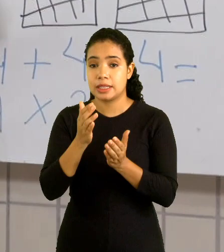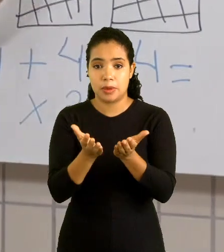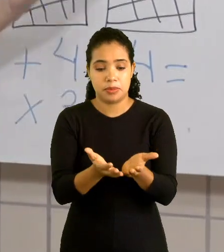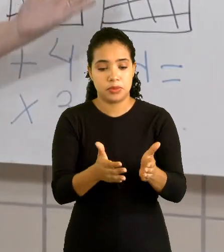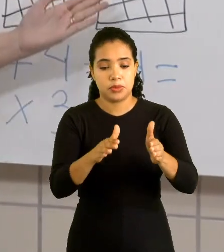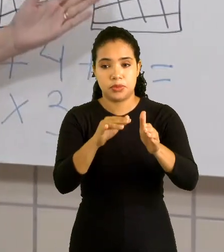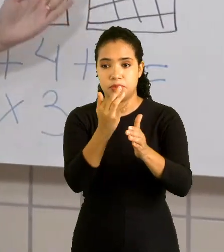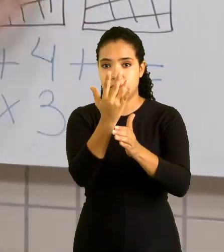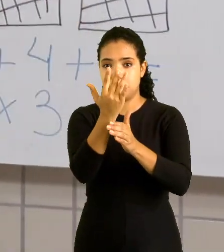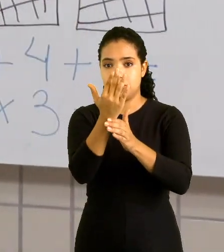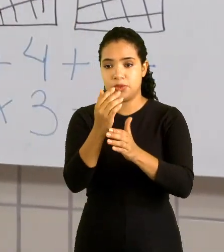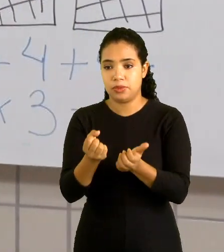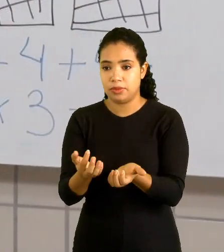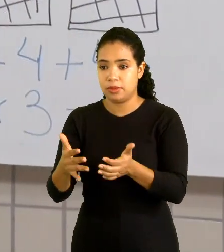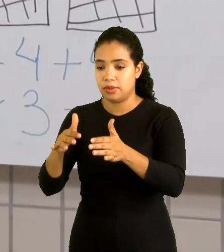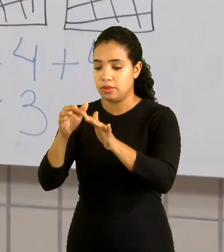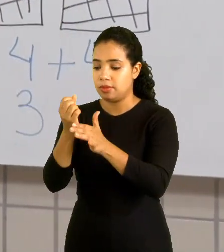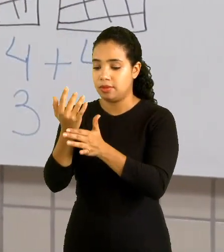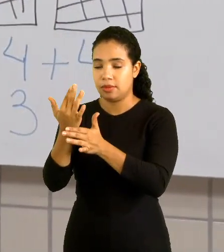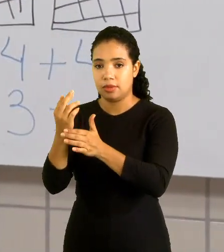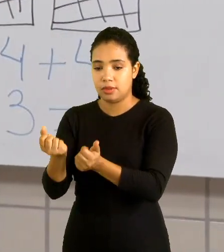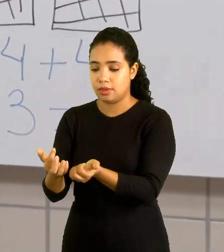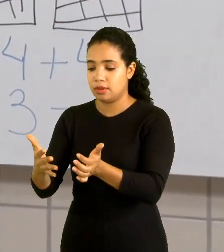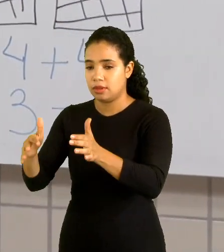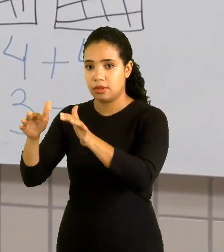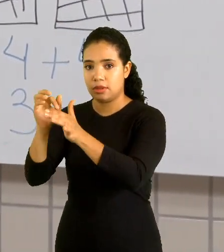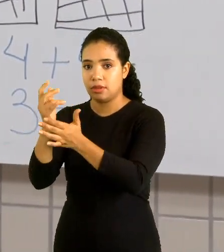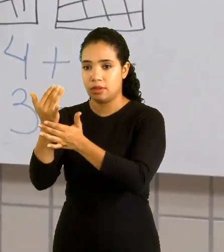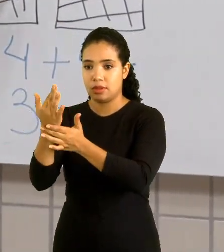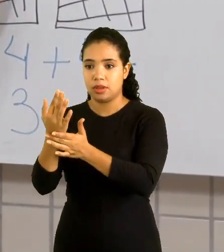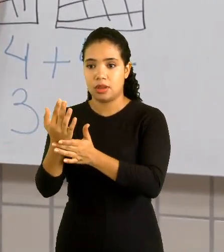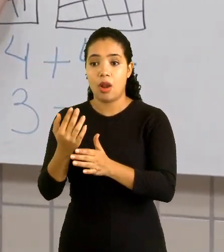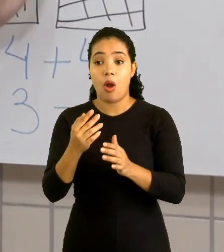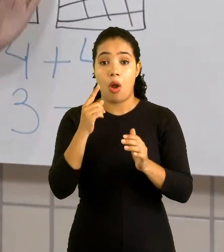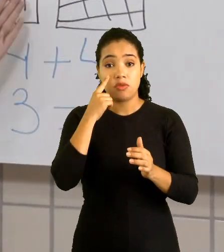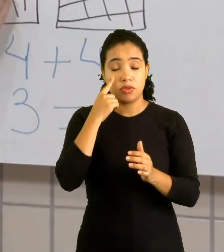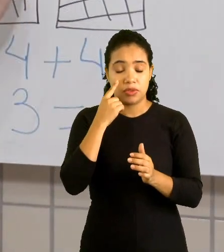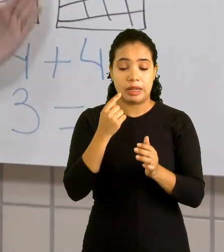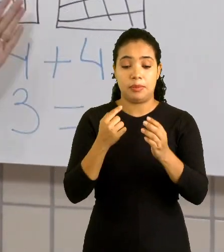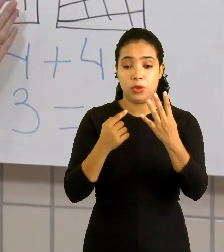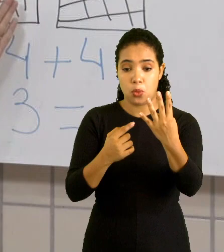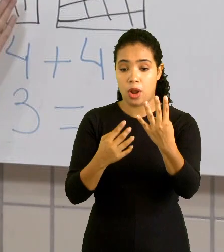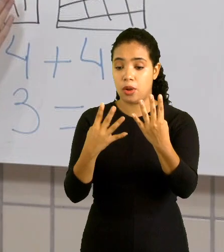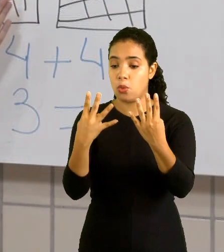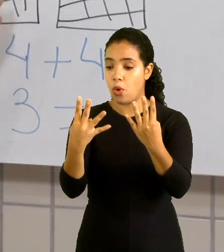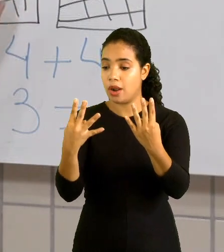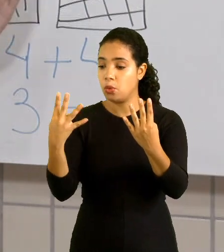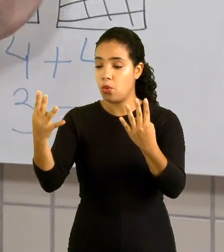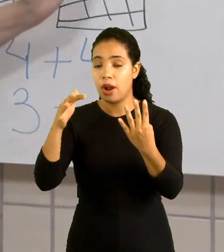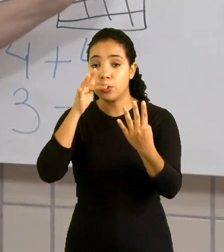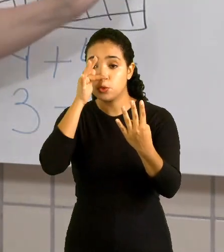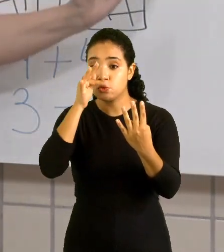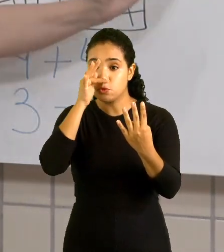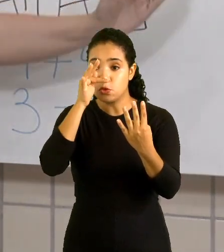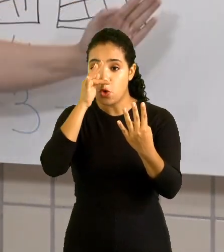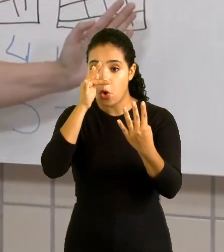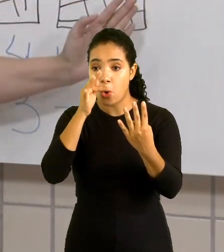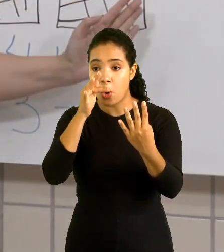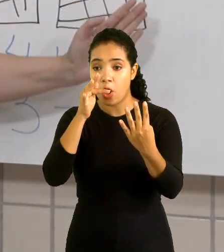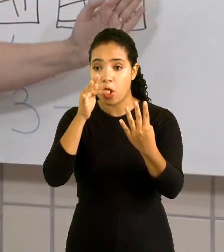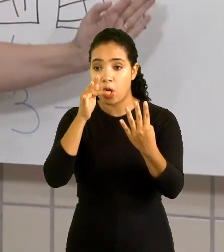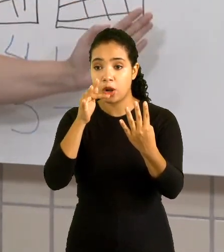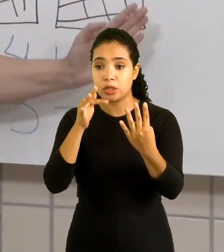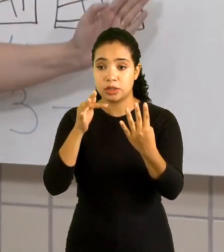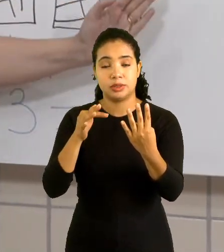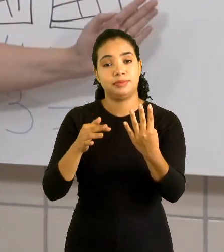flores e mais vasos. Aqui nós temos um vaso com 4 flores. O segundo vaso tem 4 flores e o terceiro